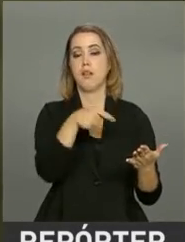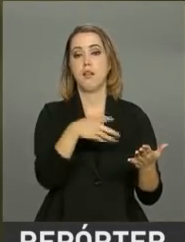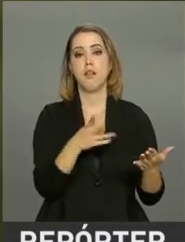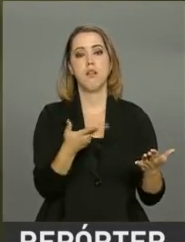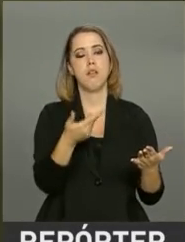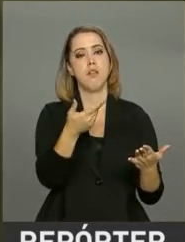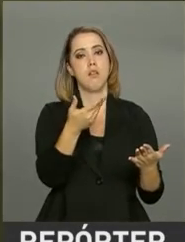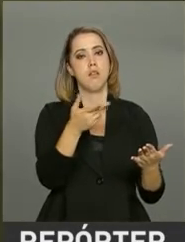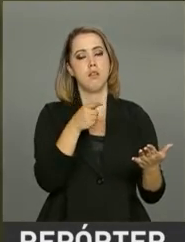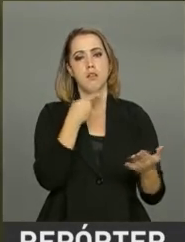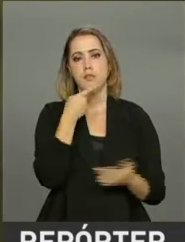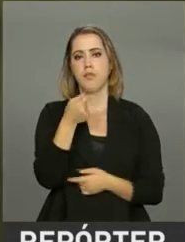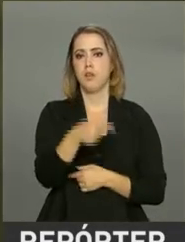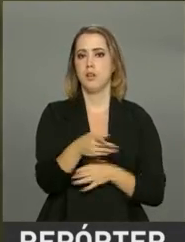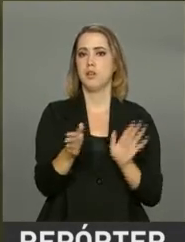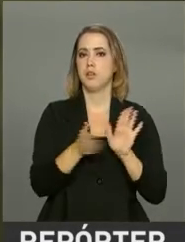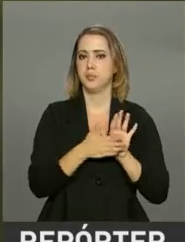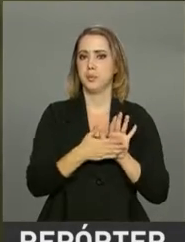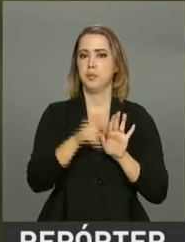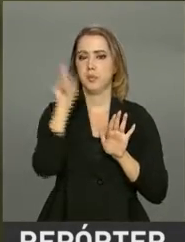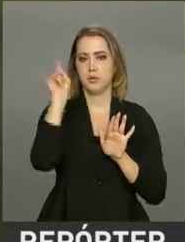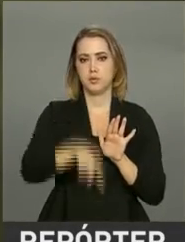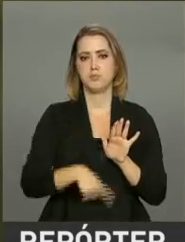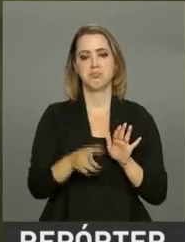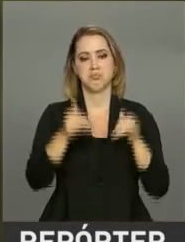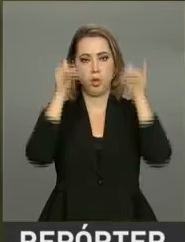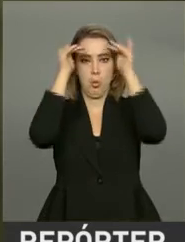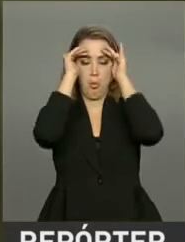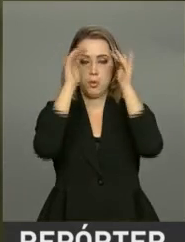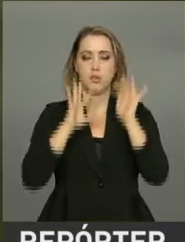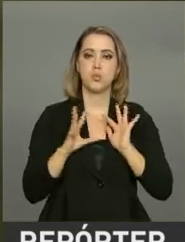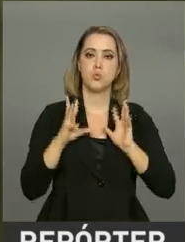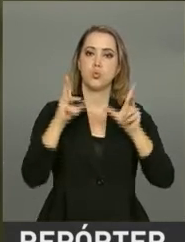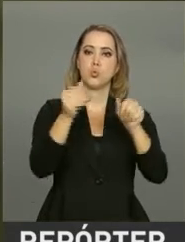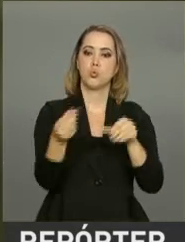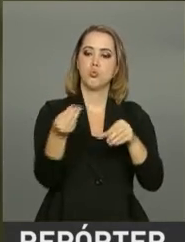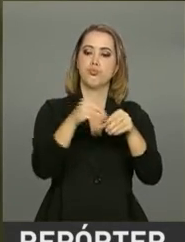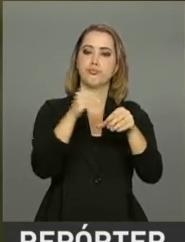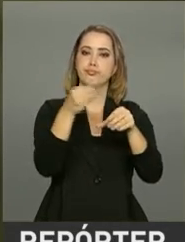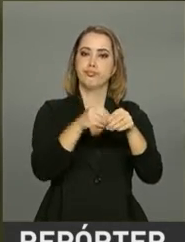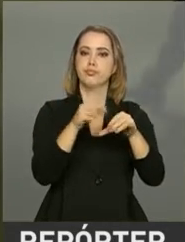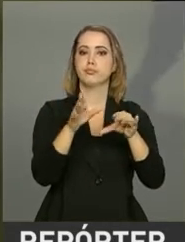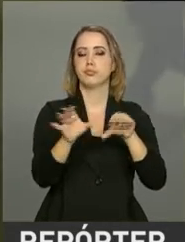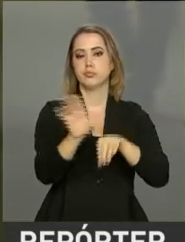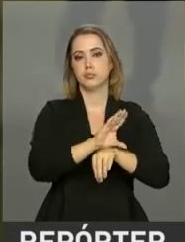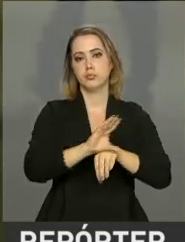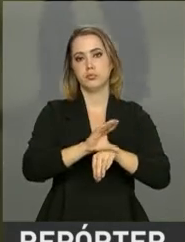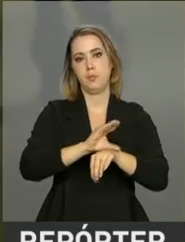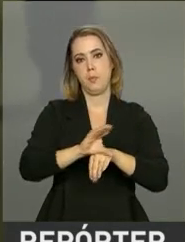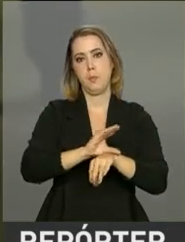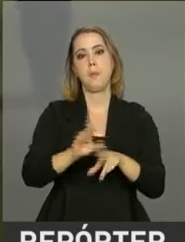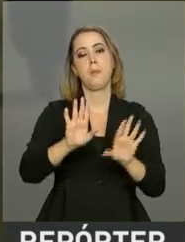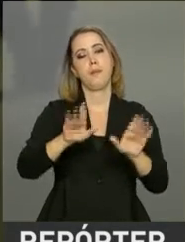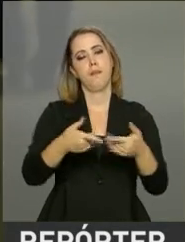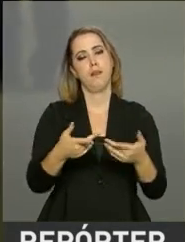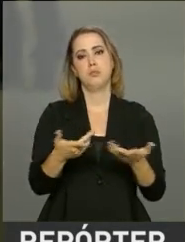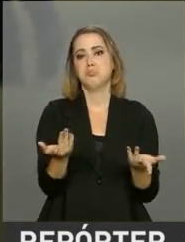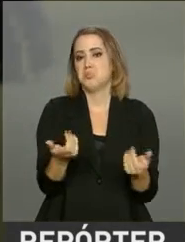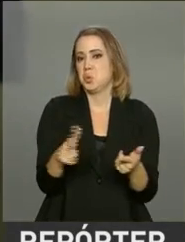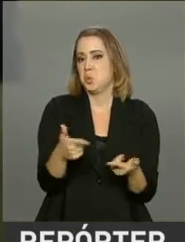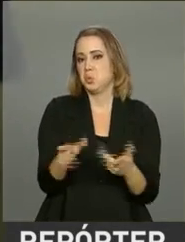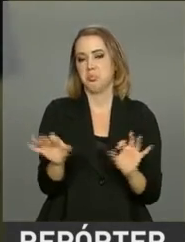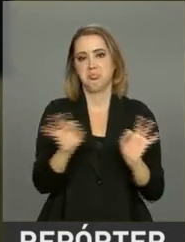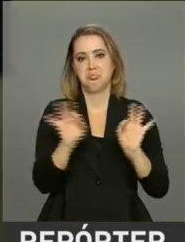Alceu Moreira diz que a proposta ela obedece os artigos constitucionais, os princípios da Constituição e em nenhum